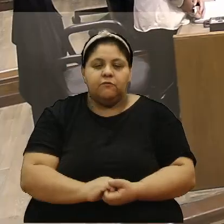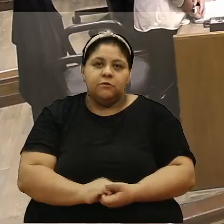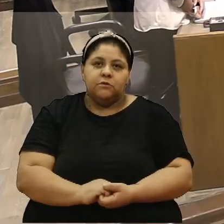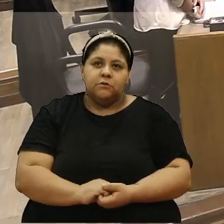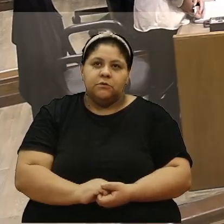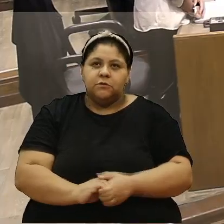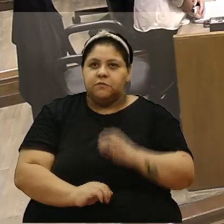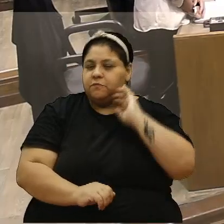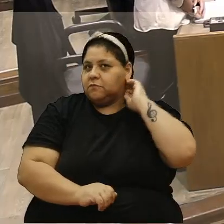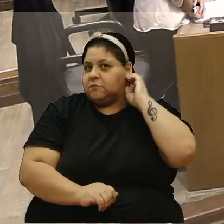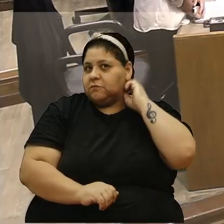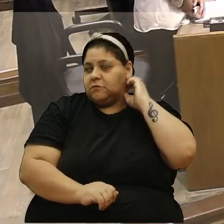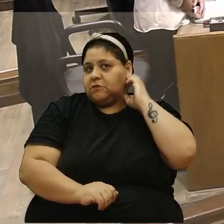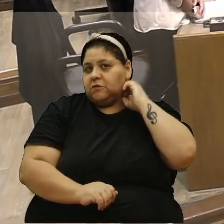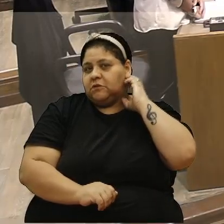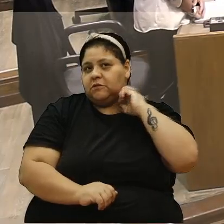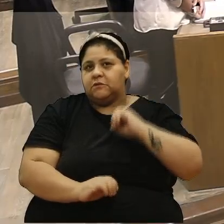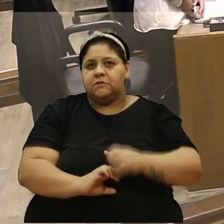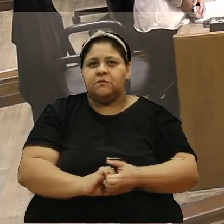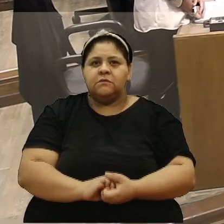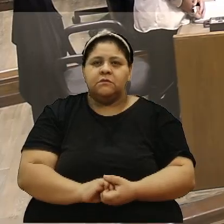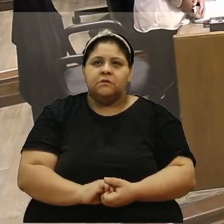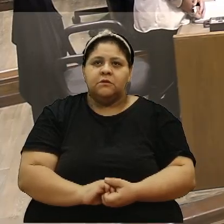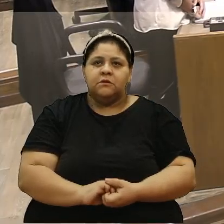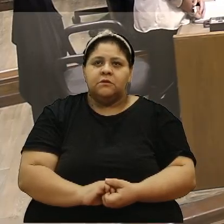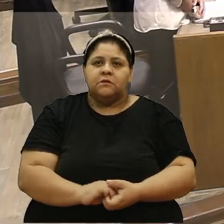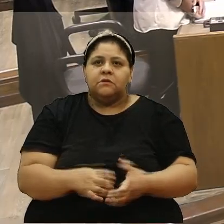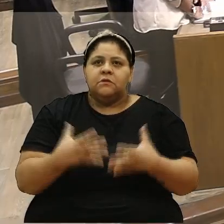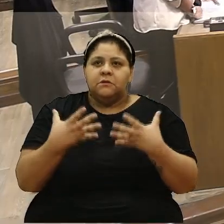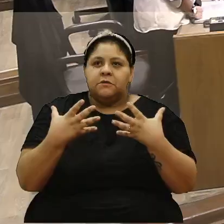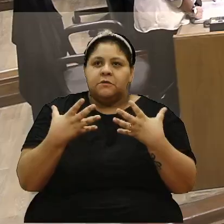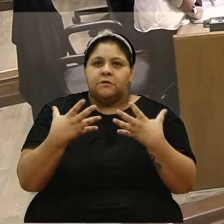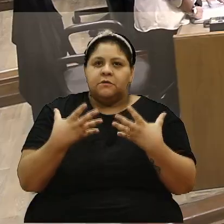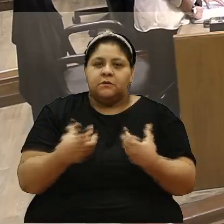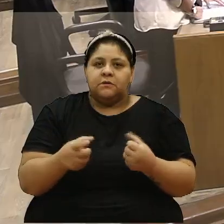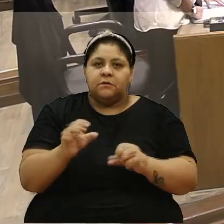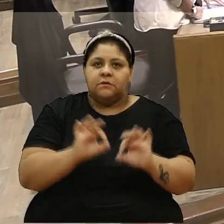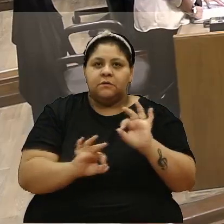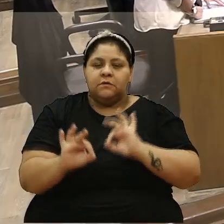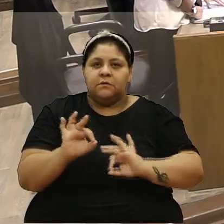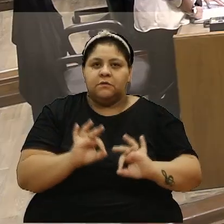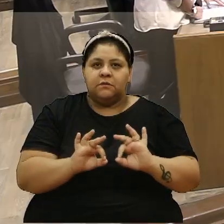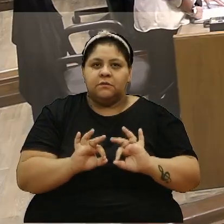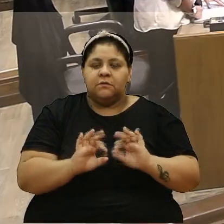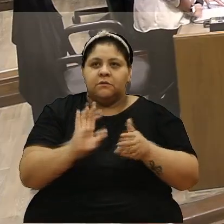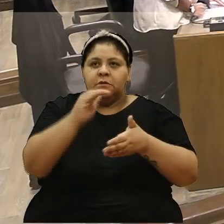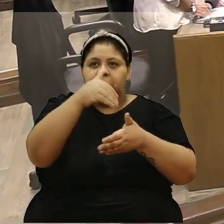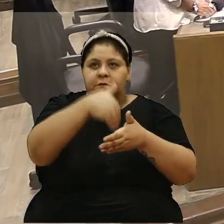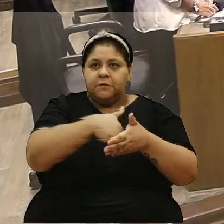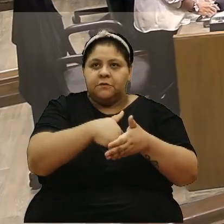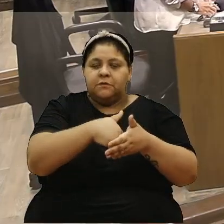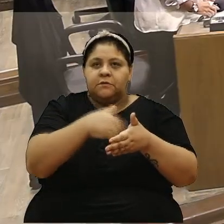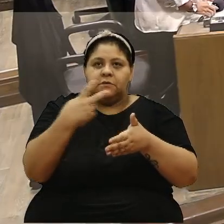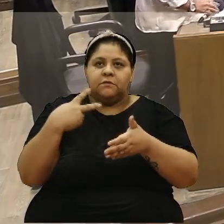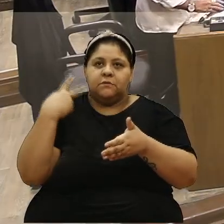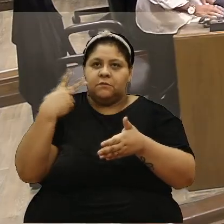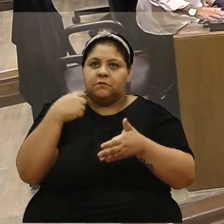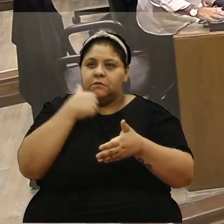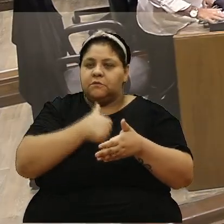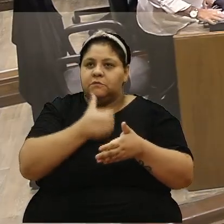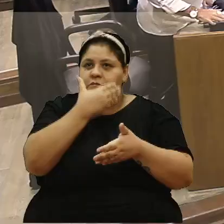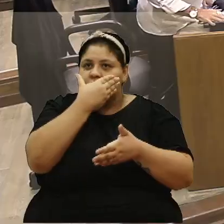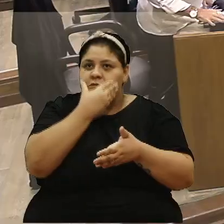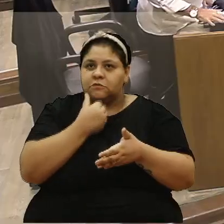ser. Vereador, deferida a questão de ordem, em votação, vereadoras e vereadores,